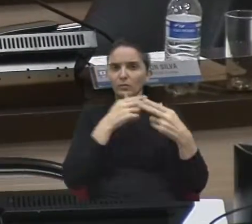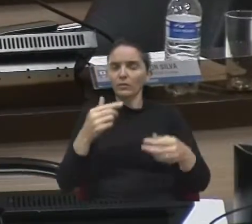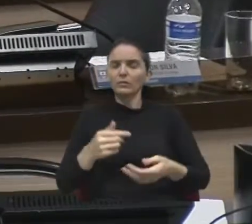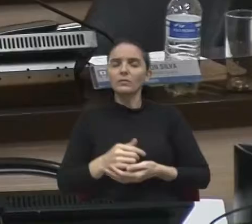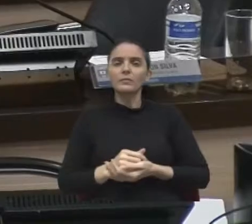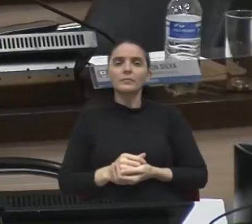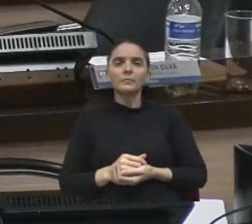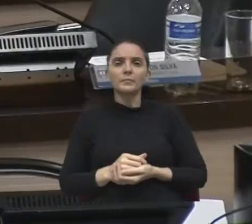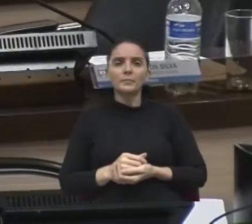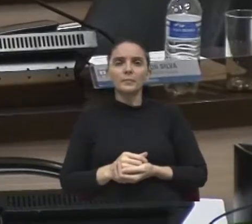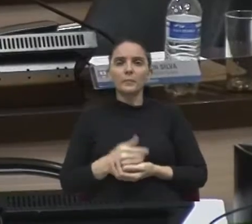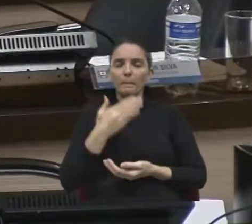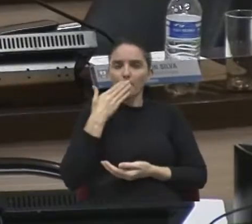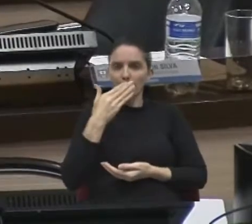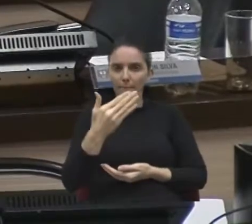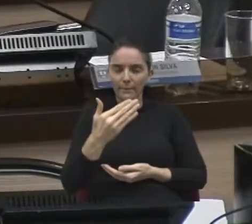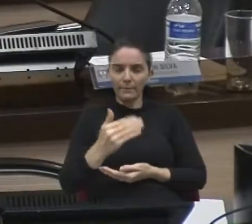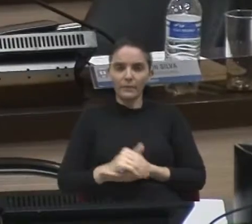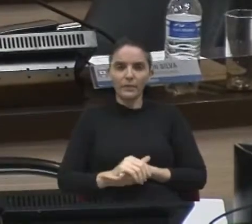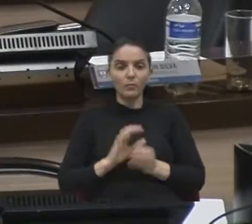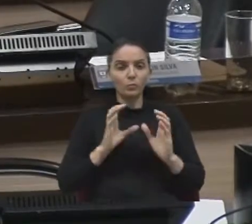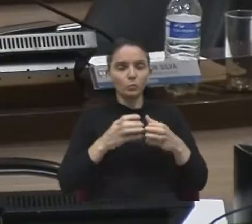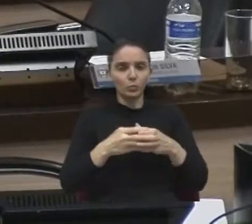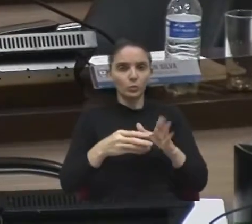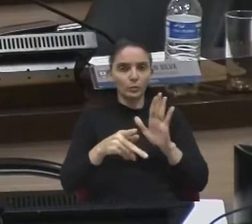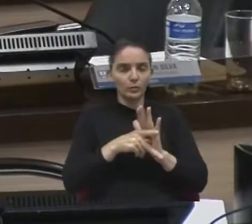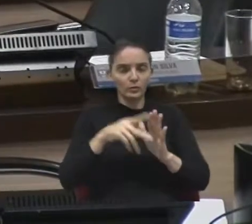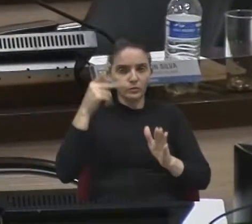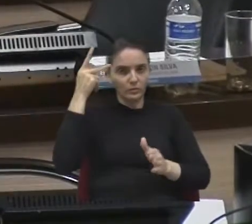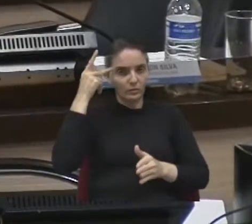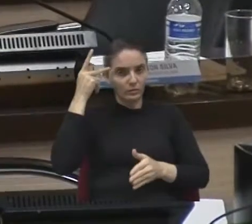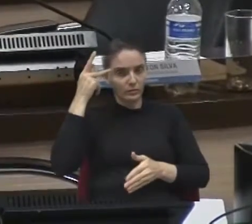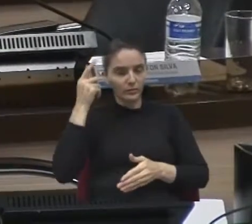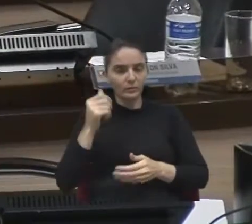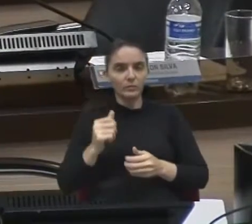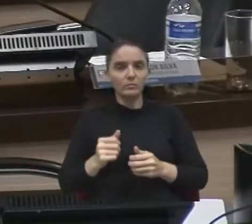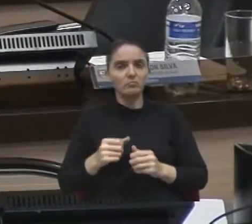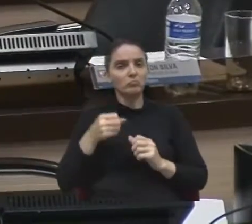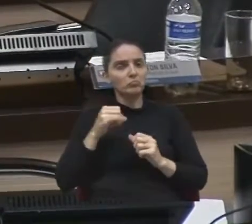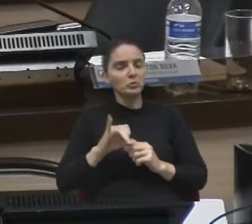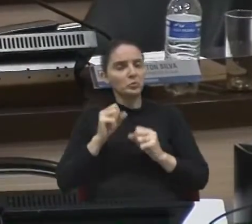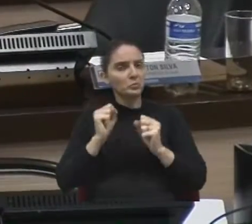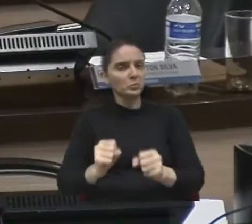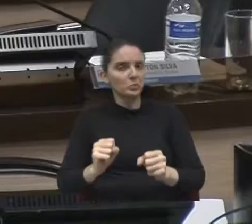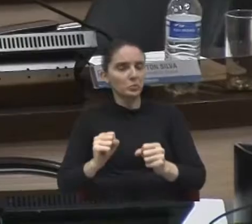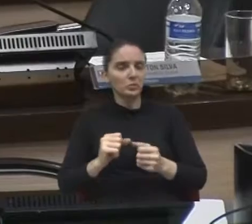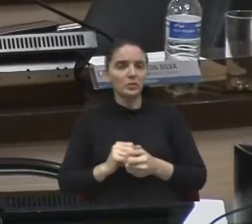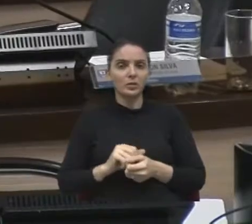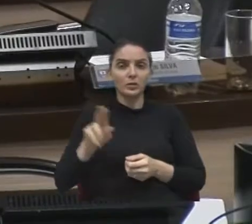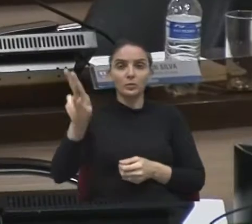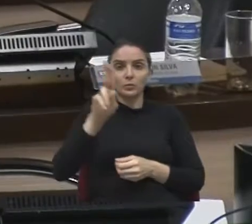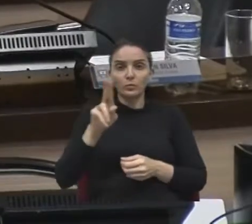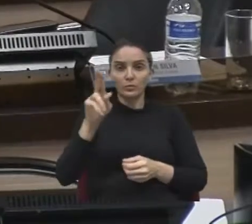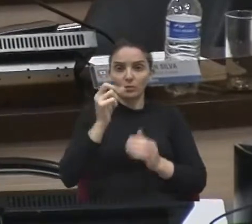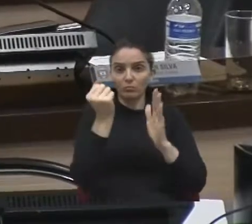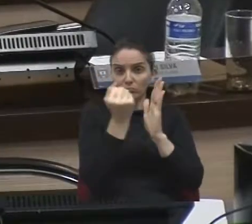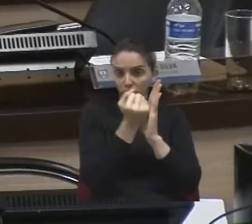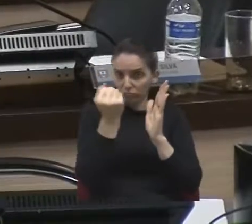dos Tiros de Guerra de São Paulo autorização para utilização de seu logo como marca na nova